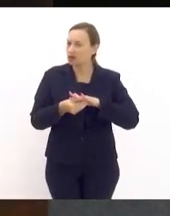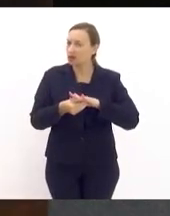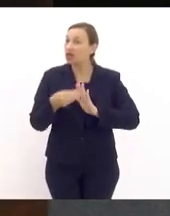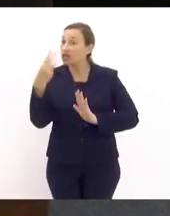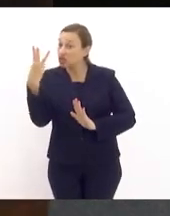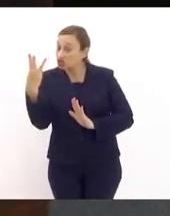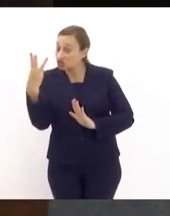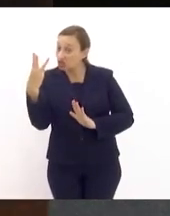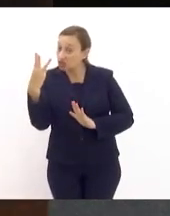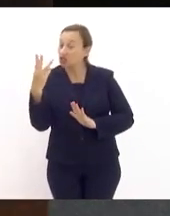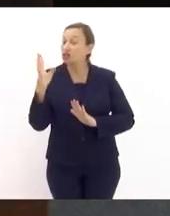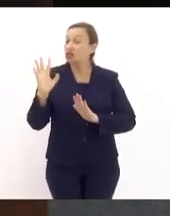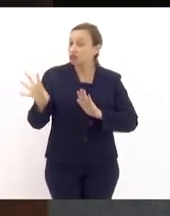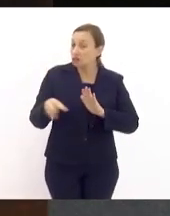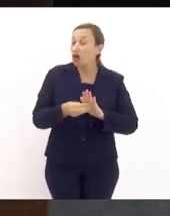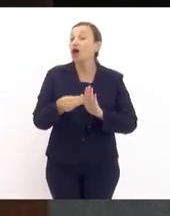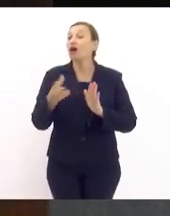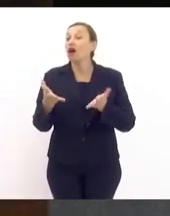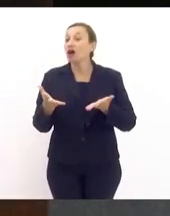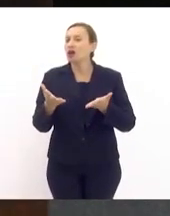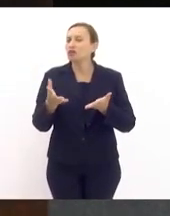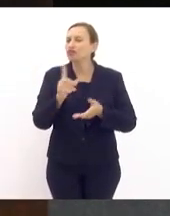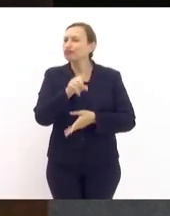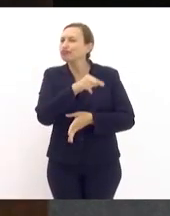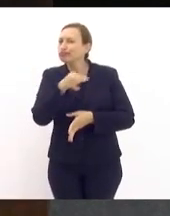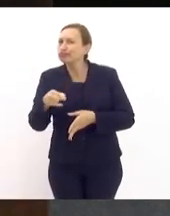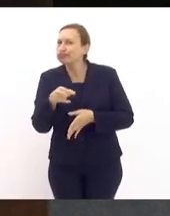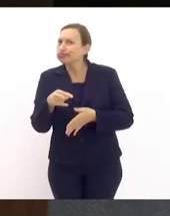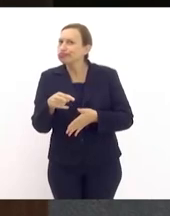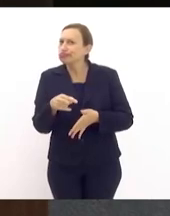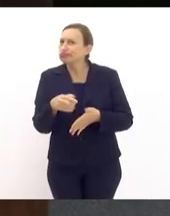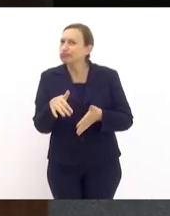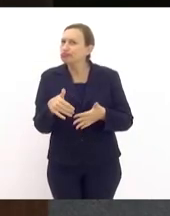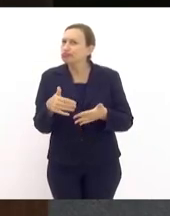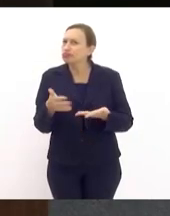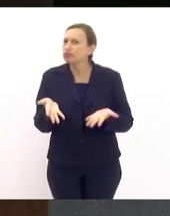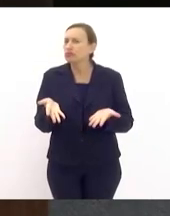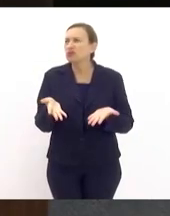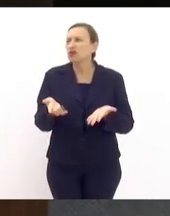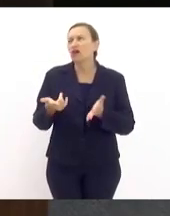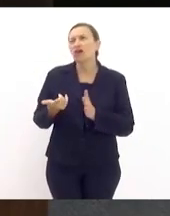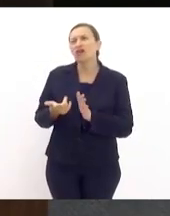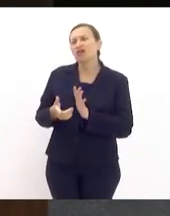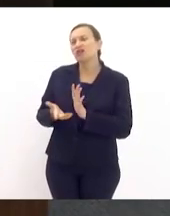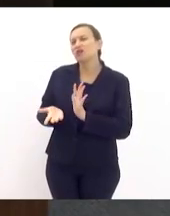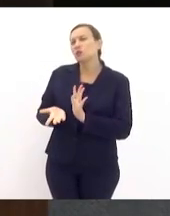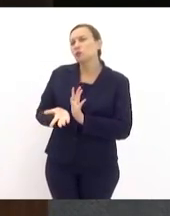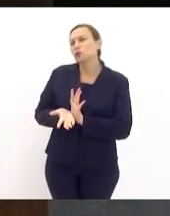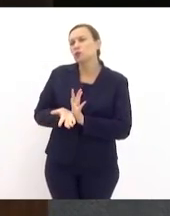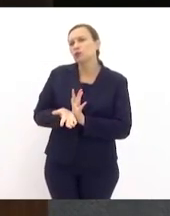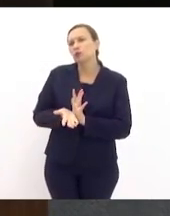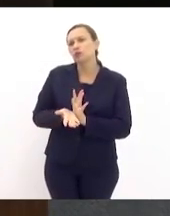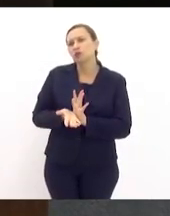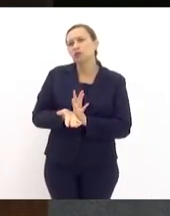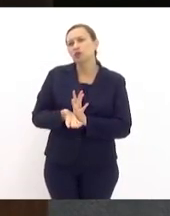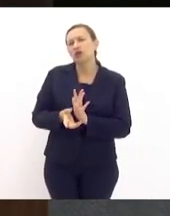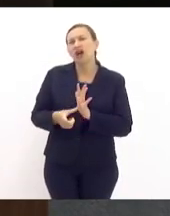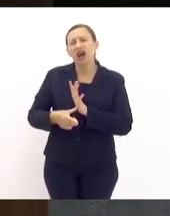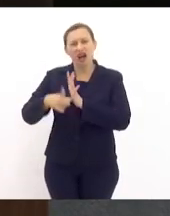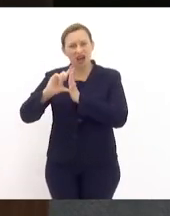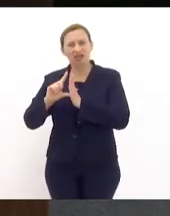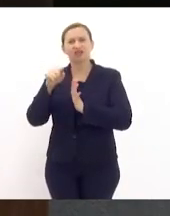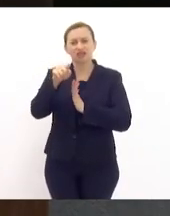três emendas foram rejeitadas. Tem anteriormente a esse